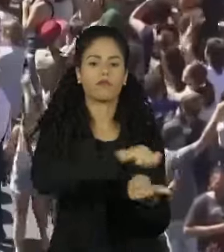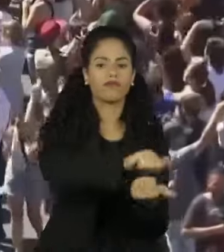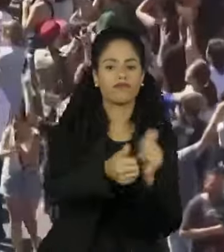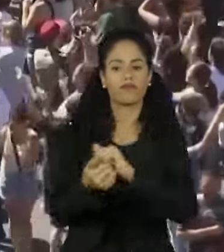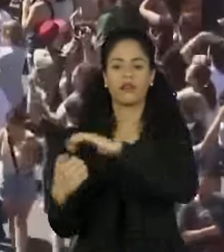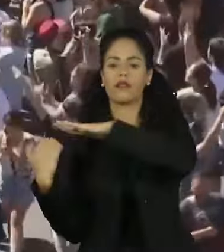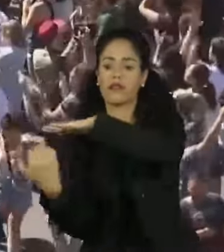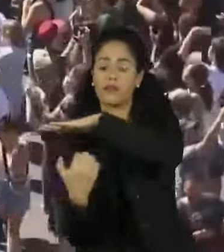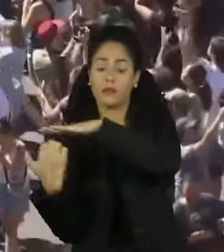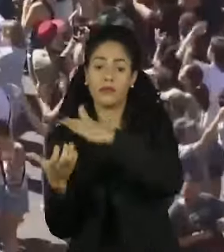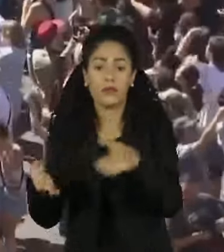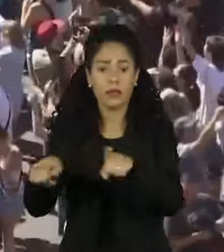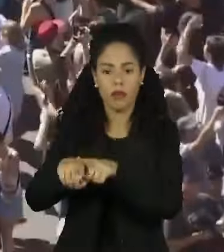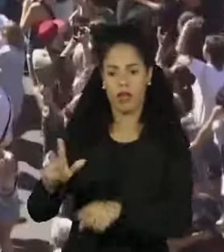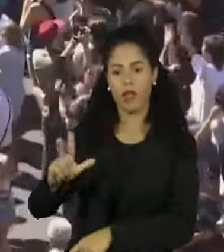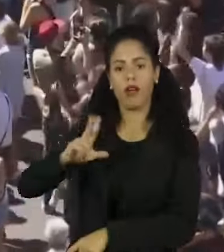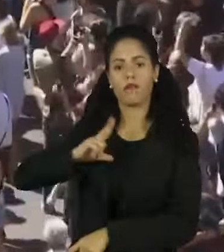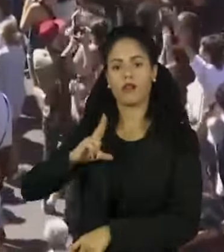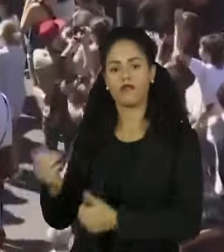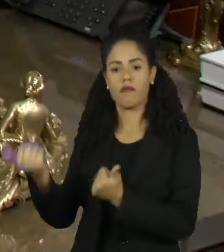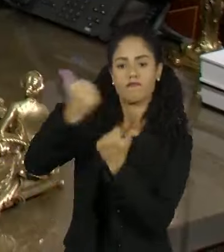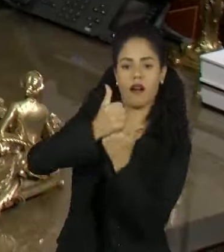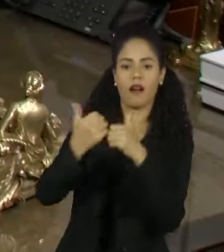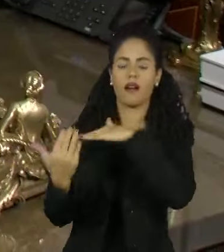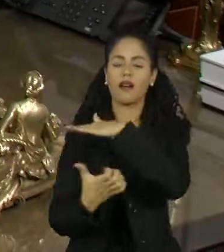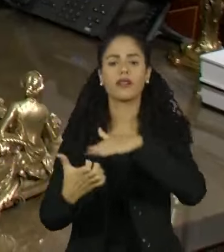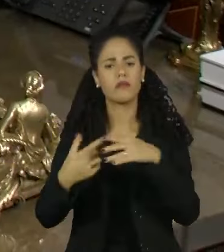empresas. As privatizações também geram